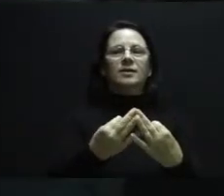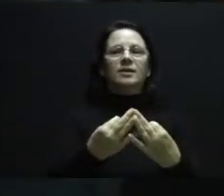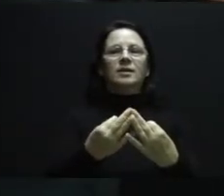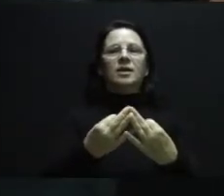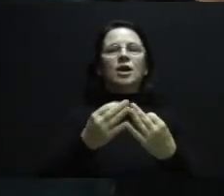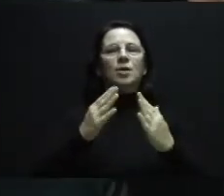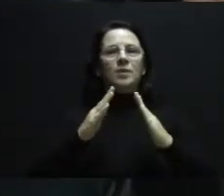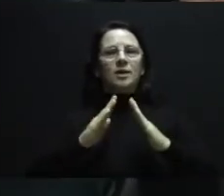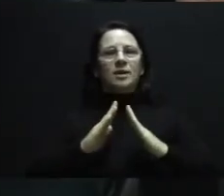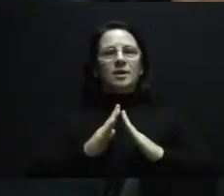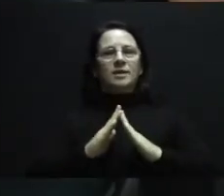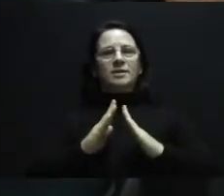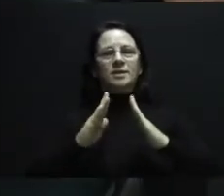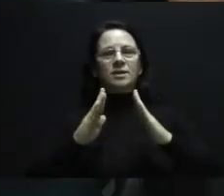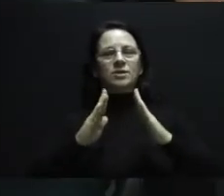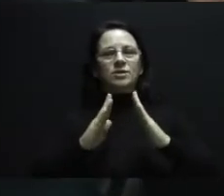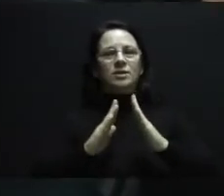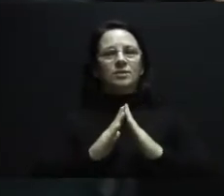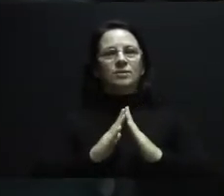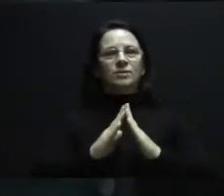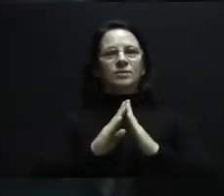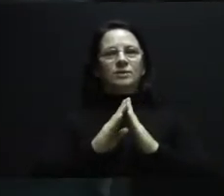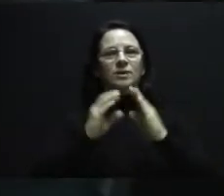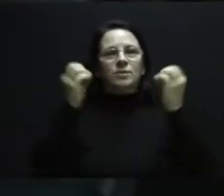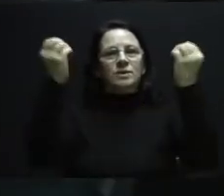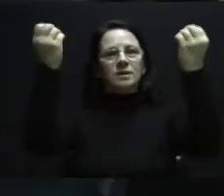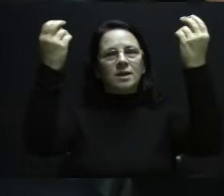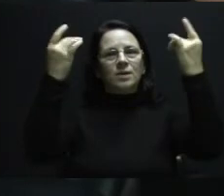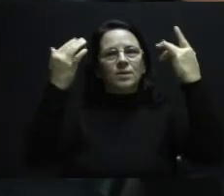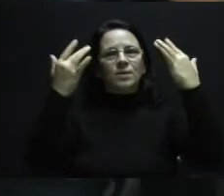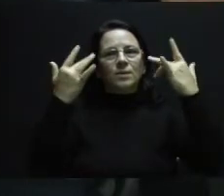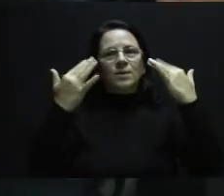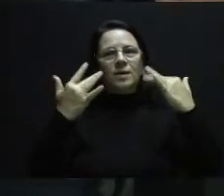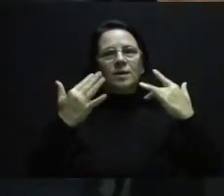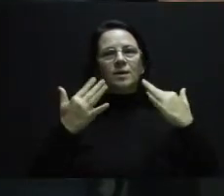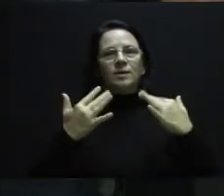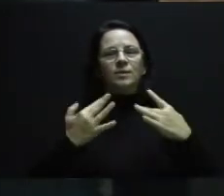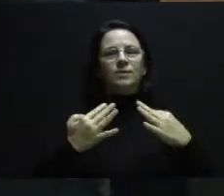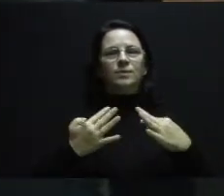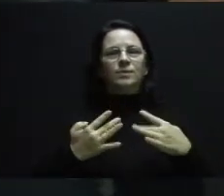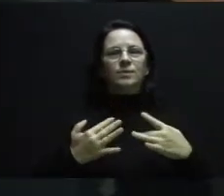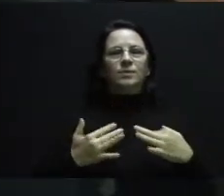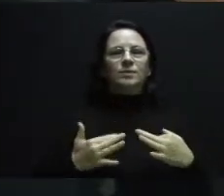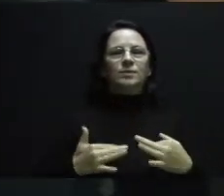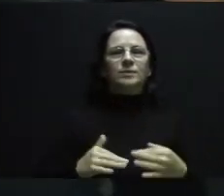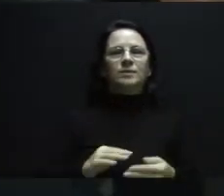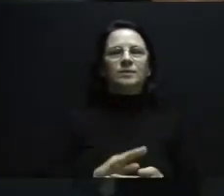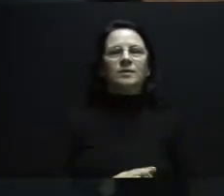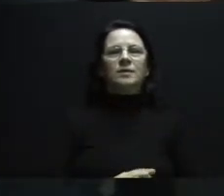que minha casa seja o teu santuário.